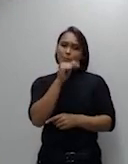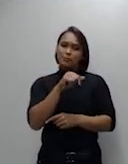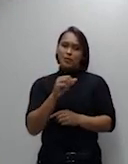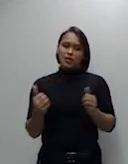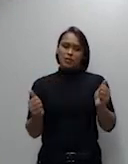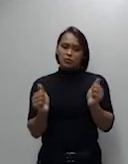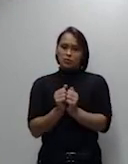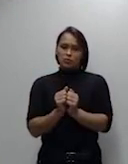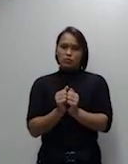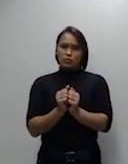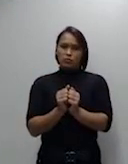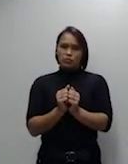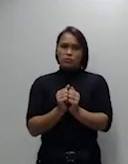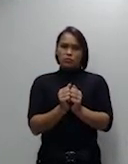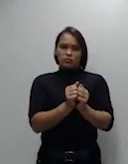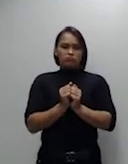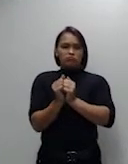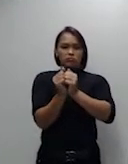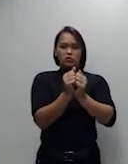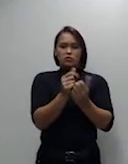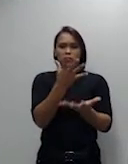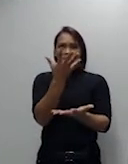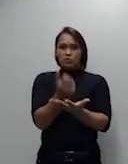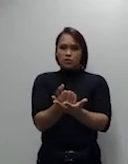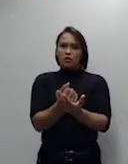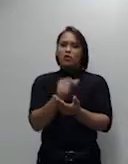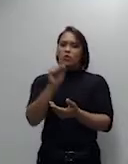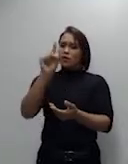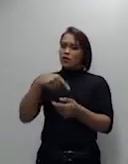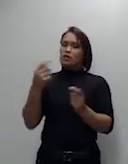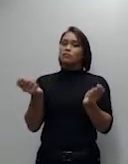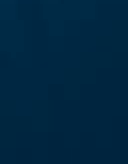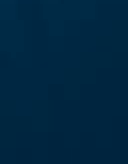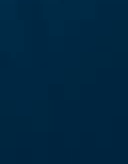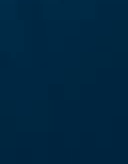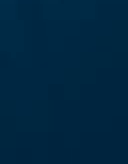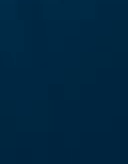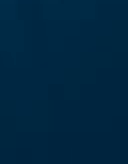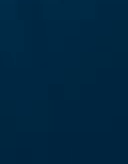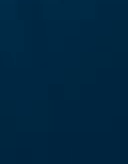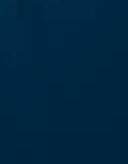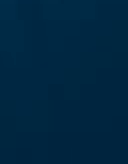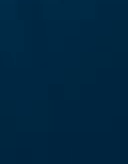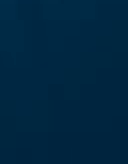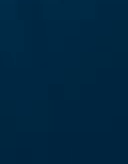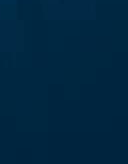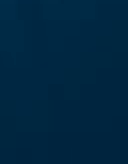hipótese de aplicação da multa civil como sanção autônoma.